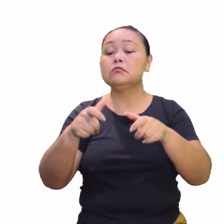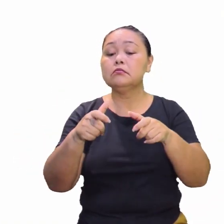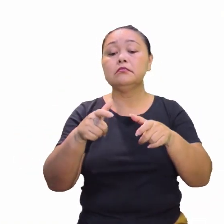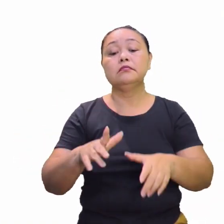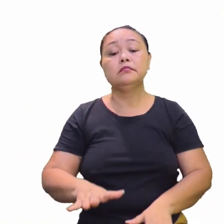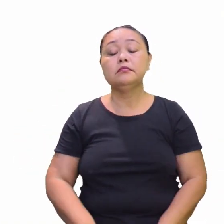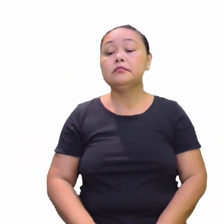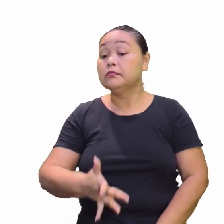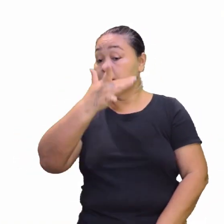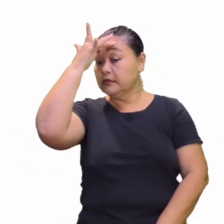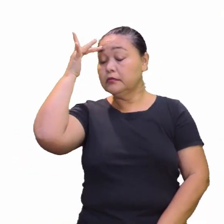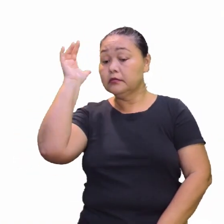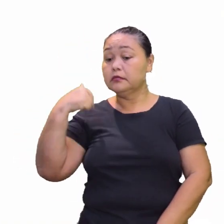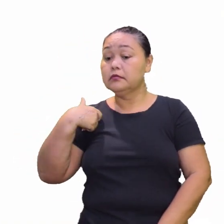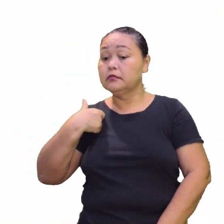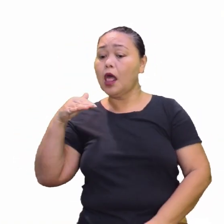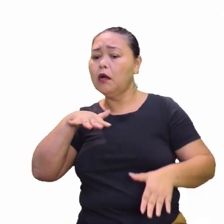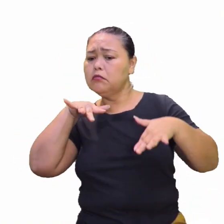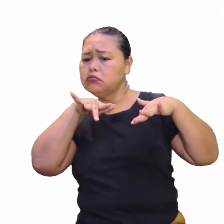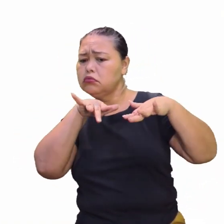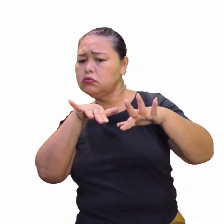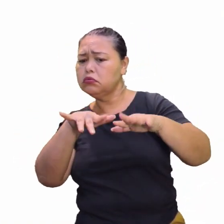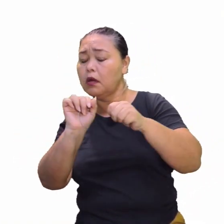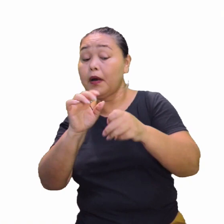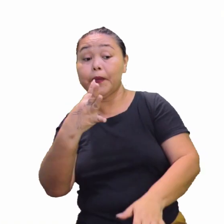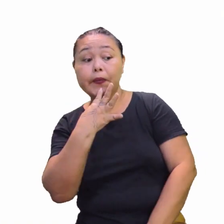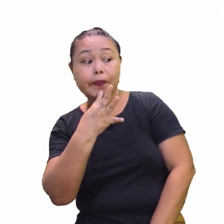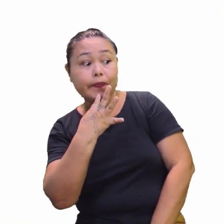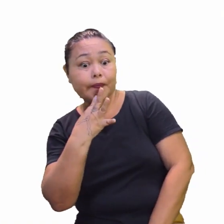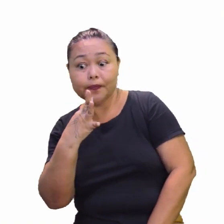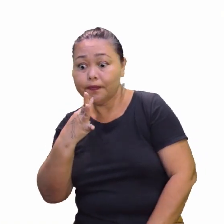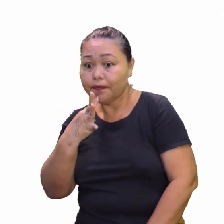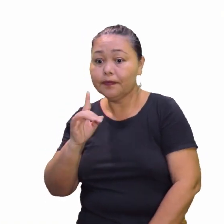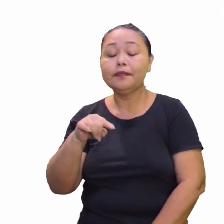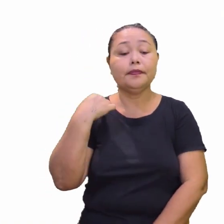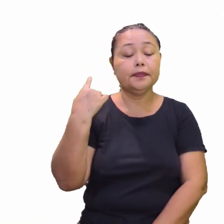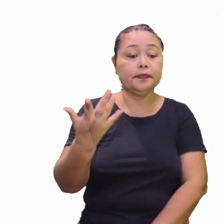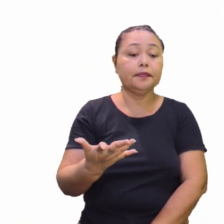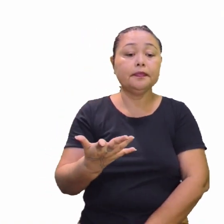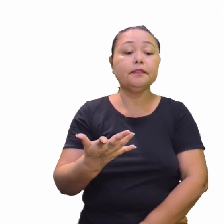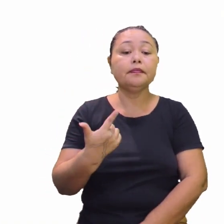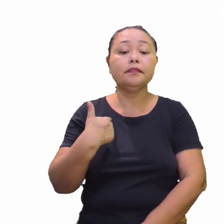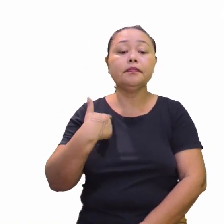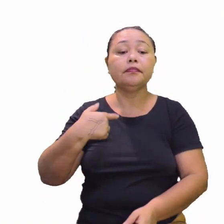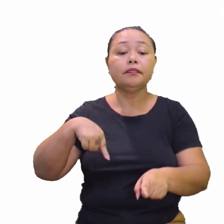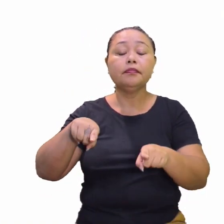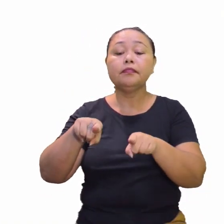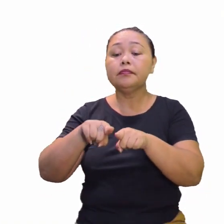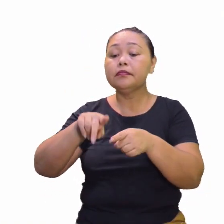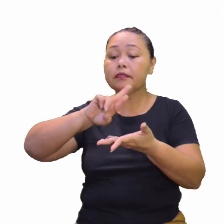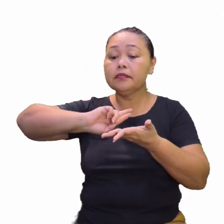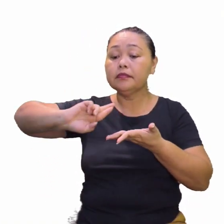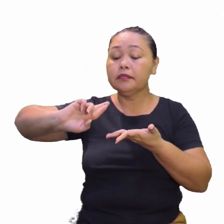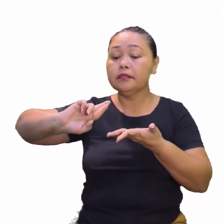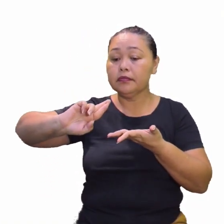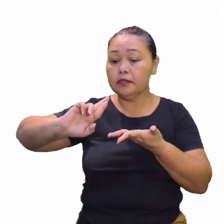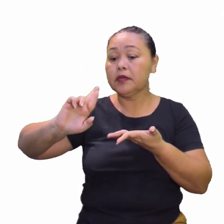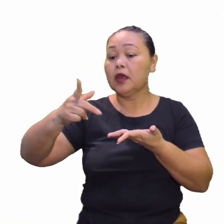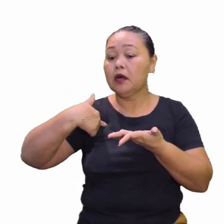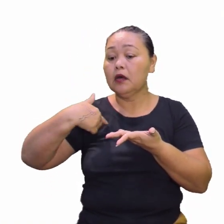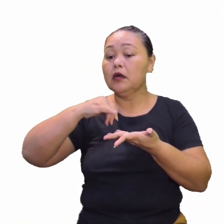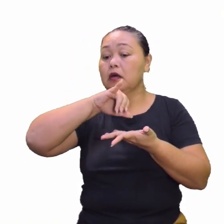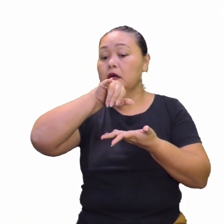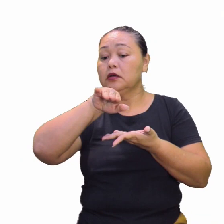localidade, Rogério. Exatamente. Pessoas do mundo inteiro lá indo para aquela localidade para conhecer. Exatamente. É isso? E falar de religioso, lembrei de Jerusalém, que você